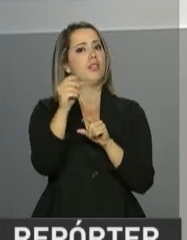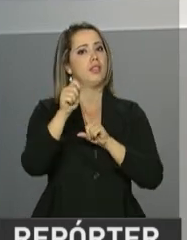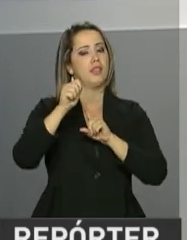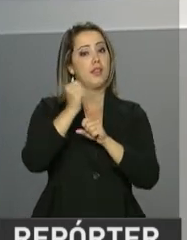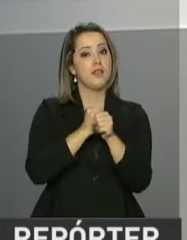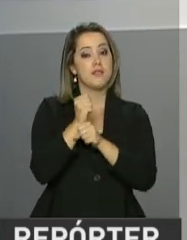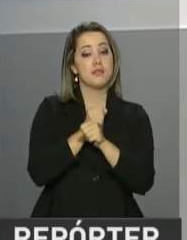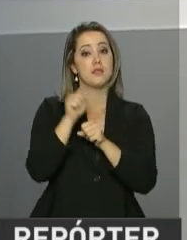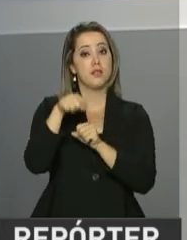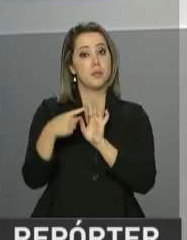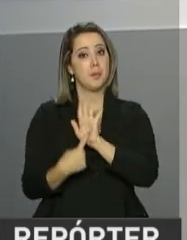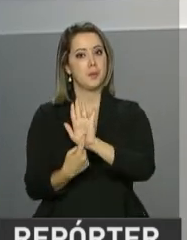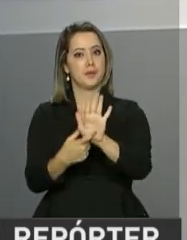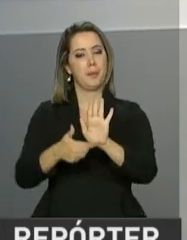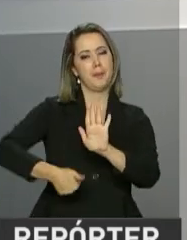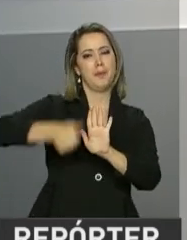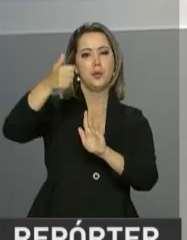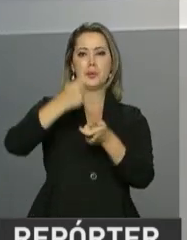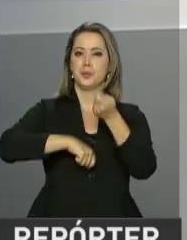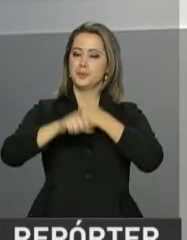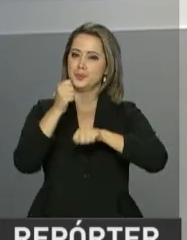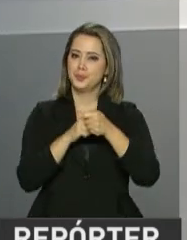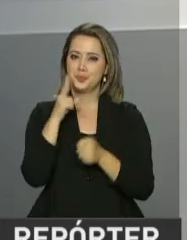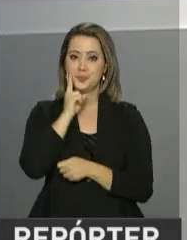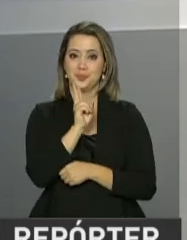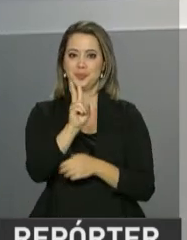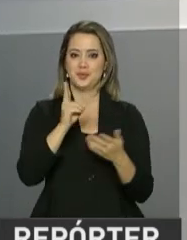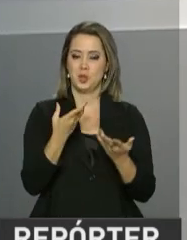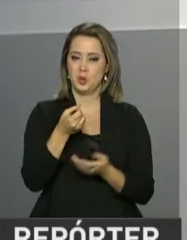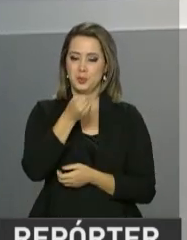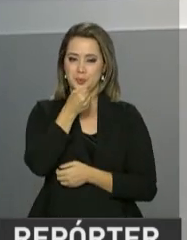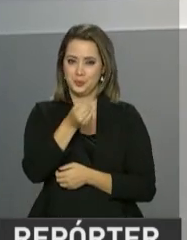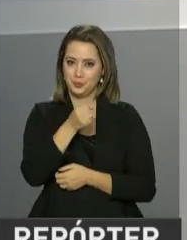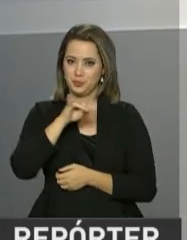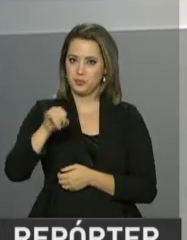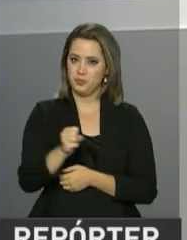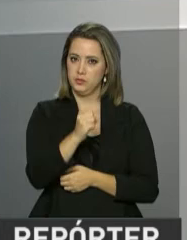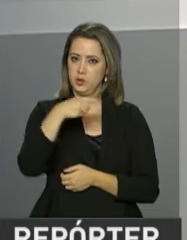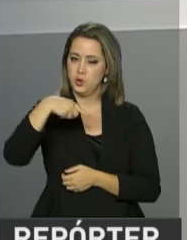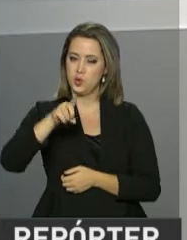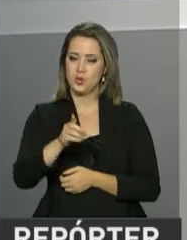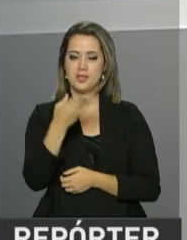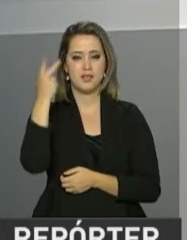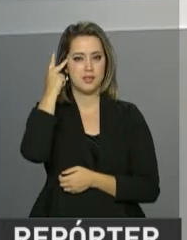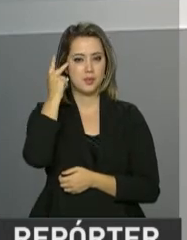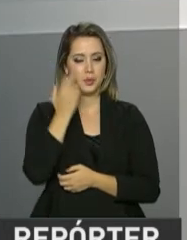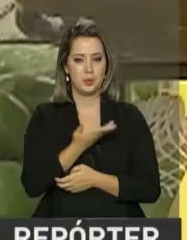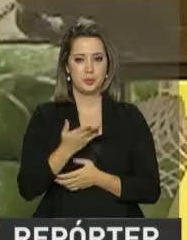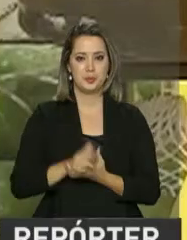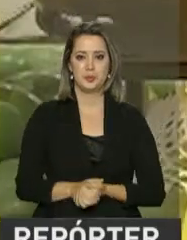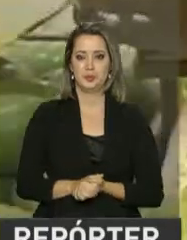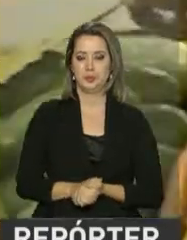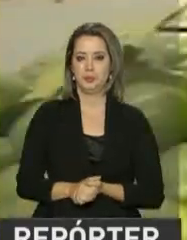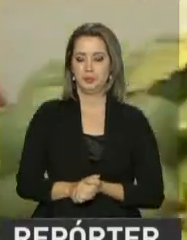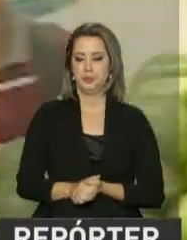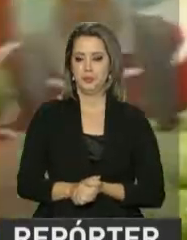é um indicativo da melhora da economia confira na reportagem de josé luiz filho de são paulo